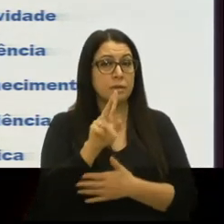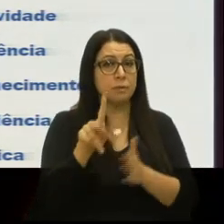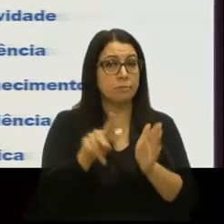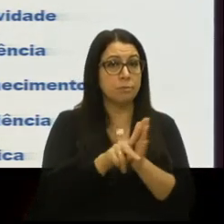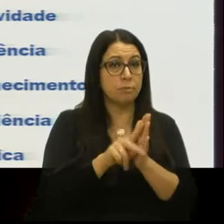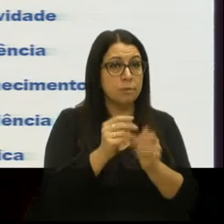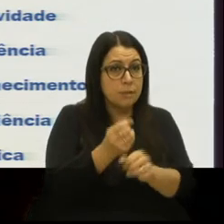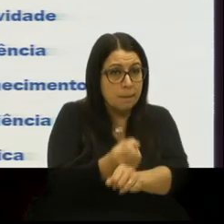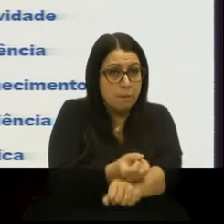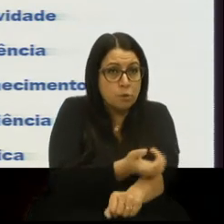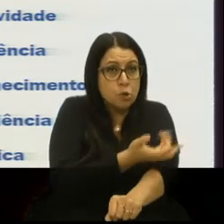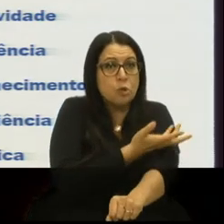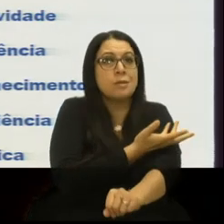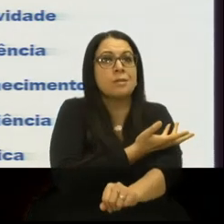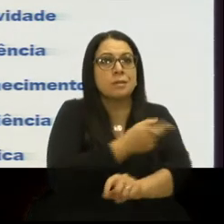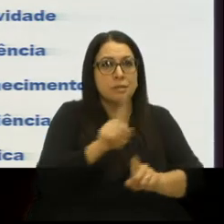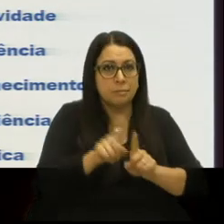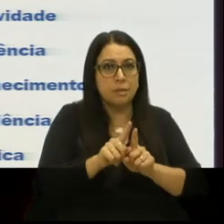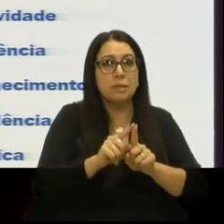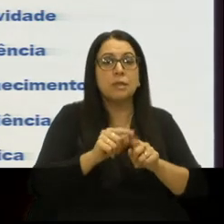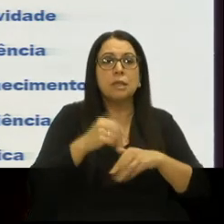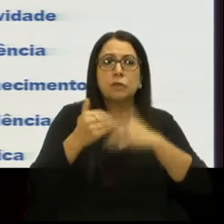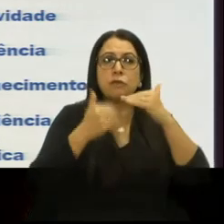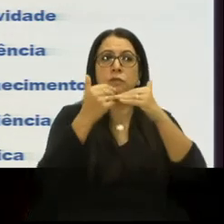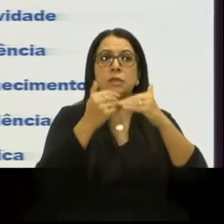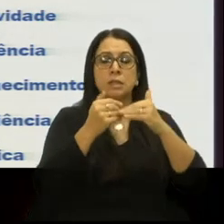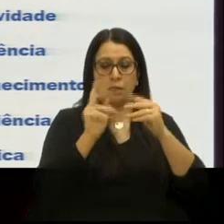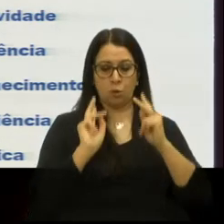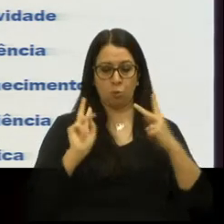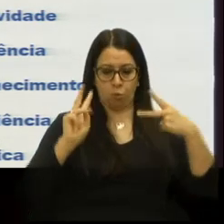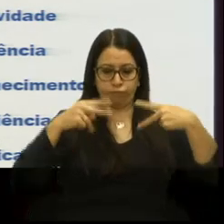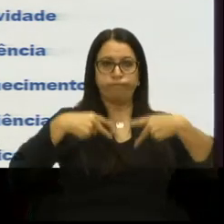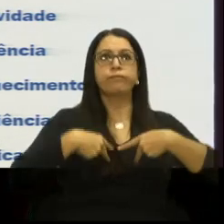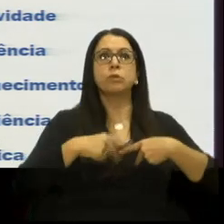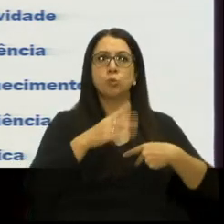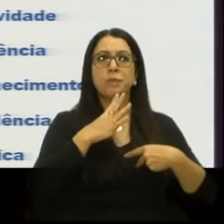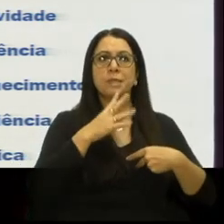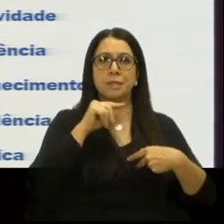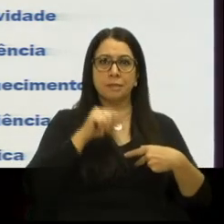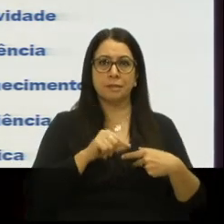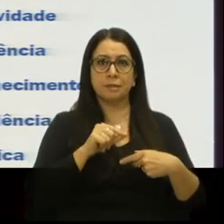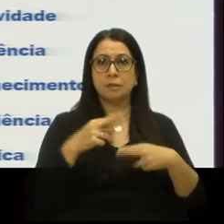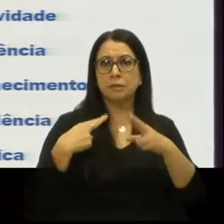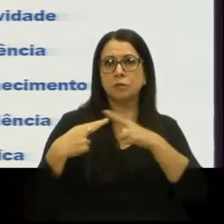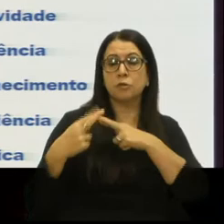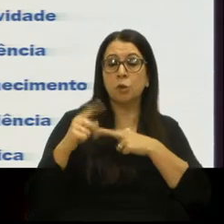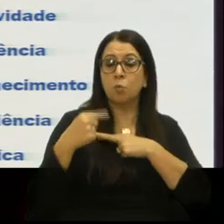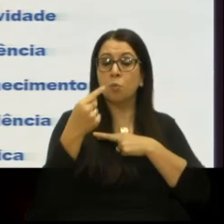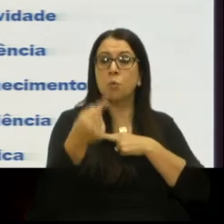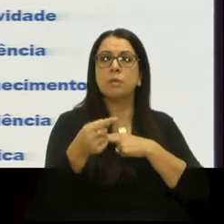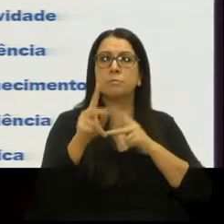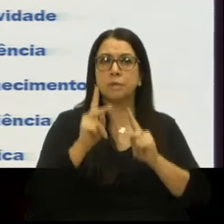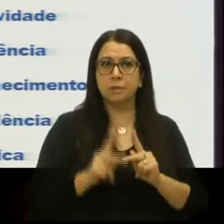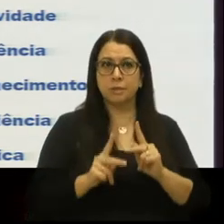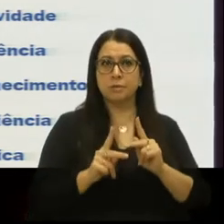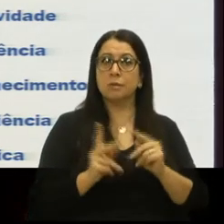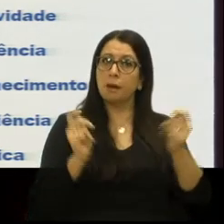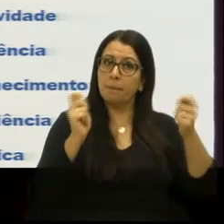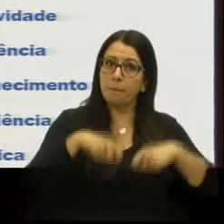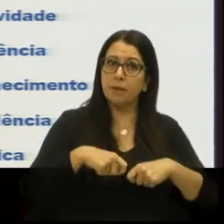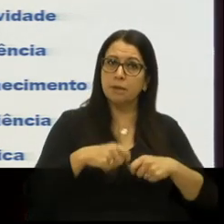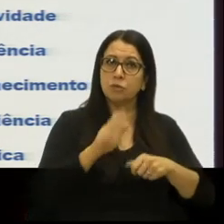próprias emoções, desenvolver autoconhecimento, se relacionar com o outro, ser capaz